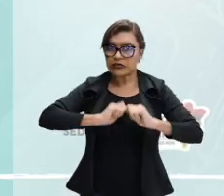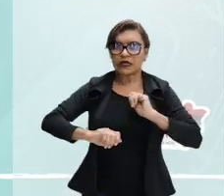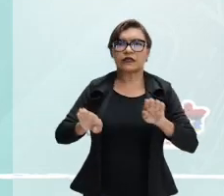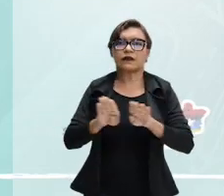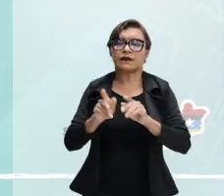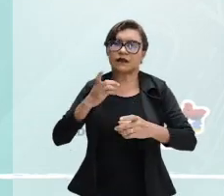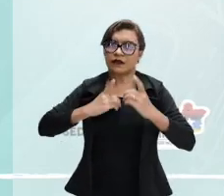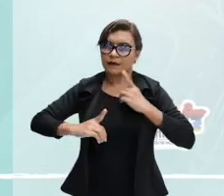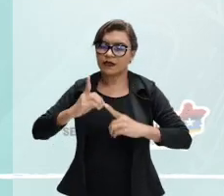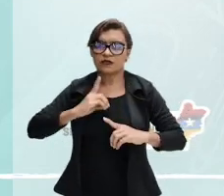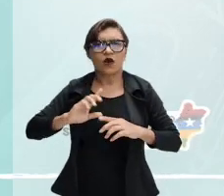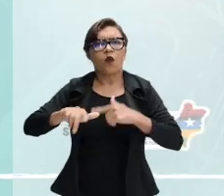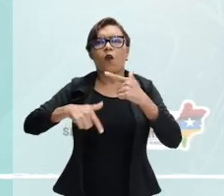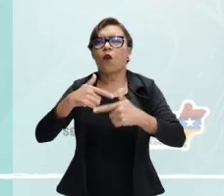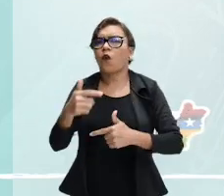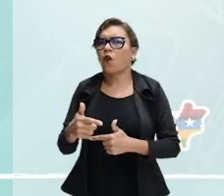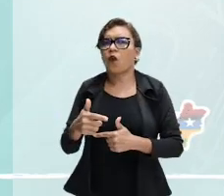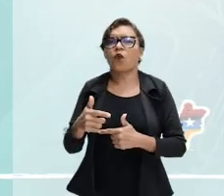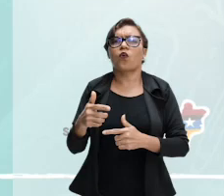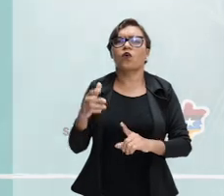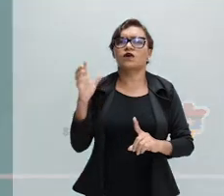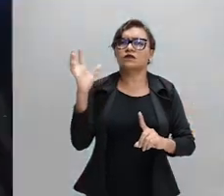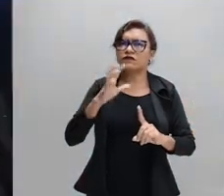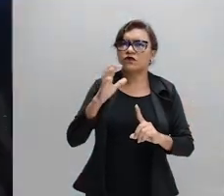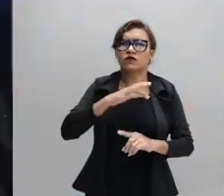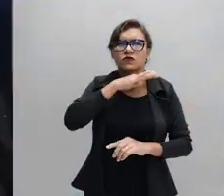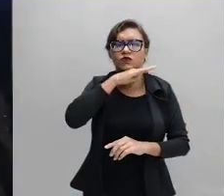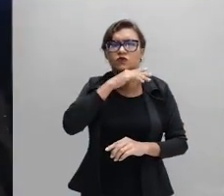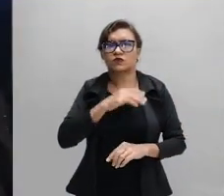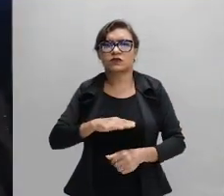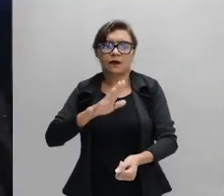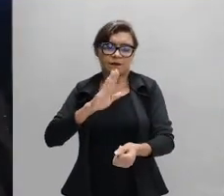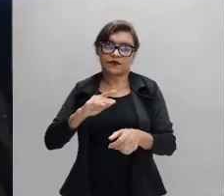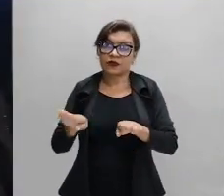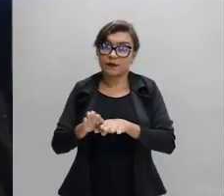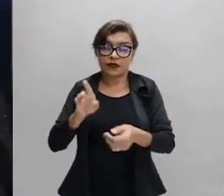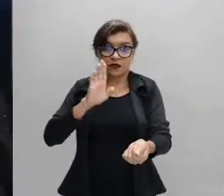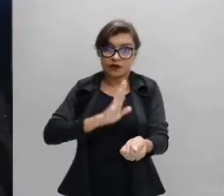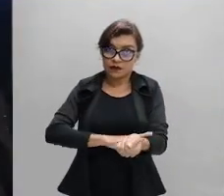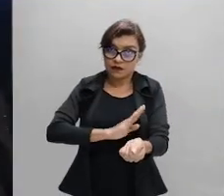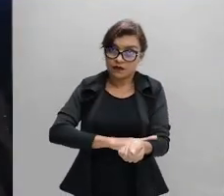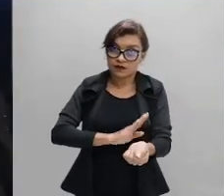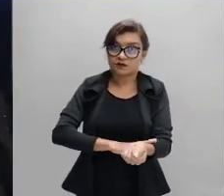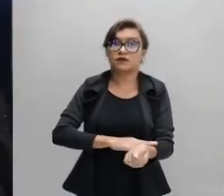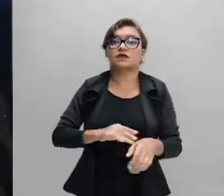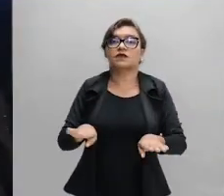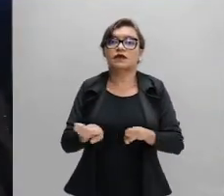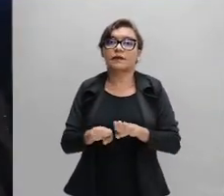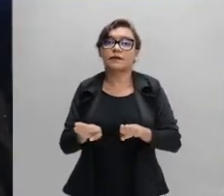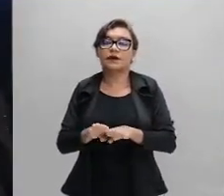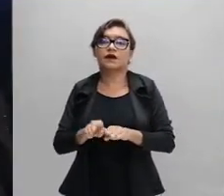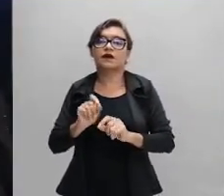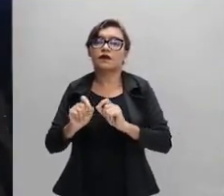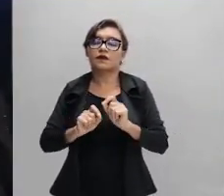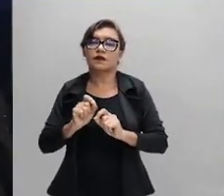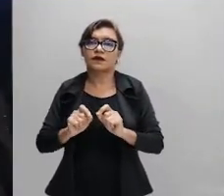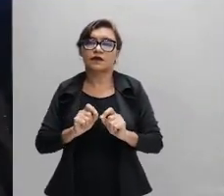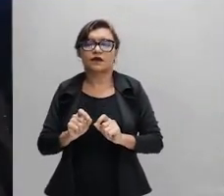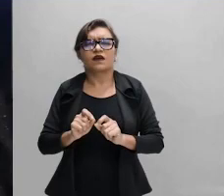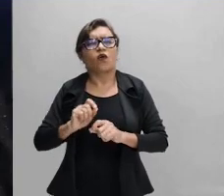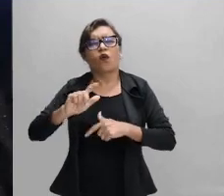depressão. Ainda existem aqueles outros malefícios, tá, galera? Que é o quê? Que é a hipertensão, que é aumento da pressão arterial, que é